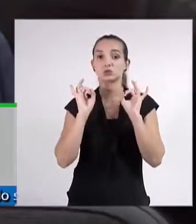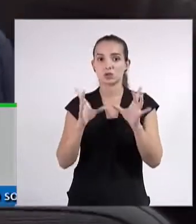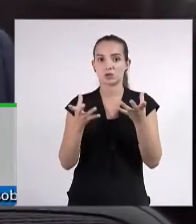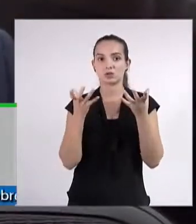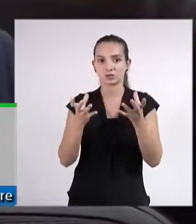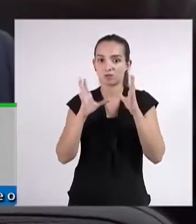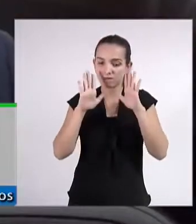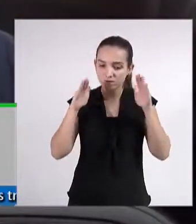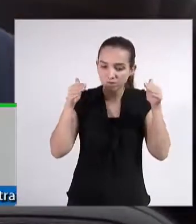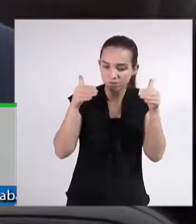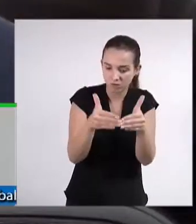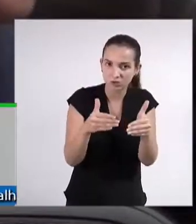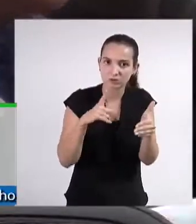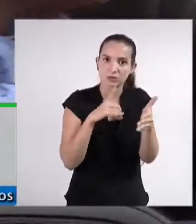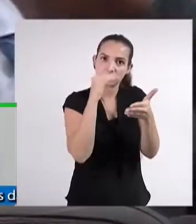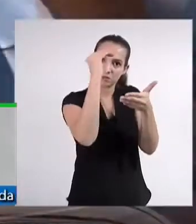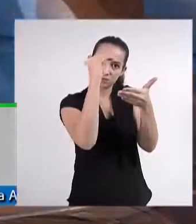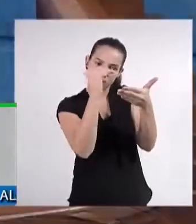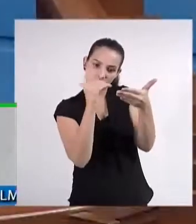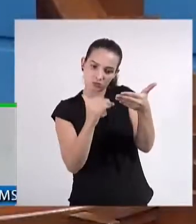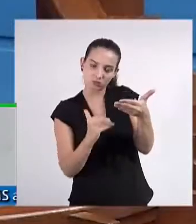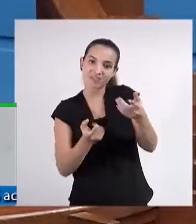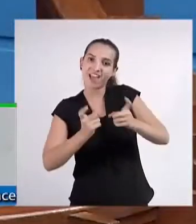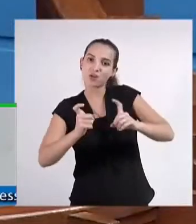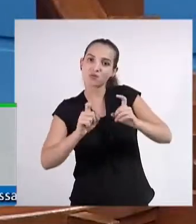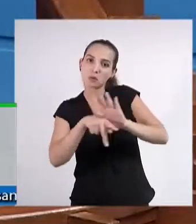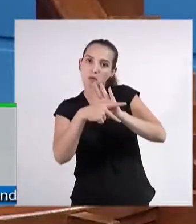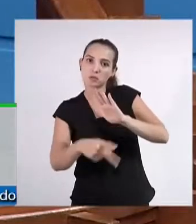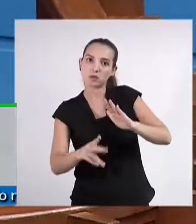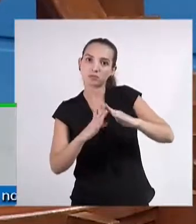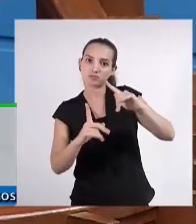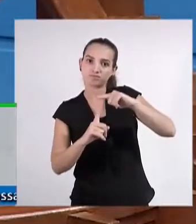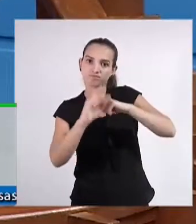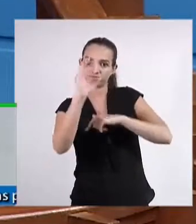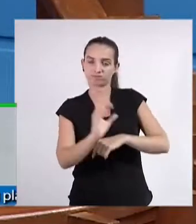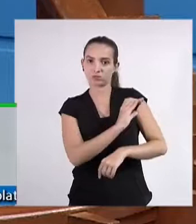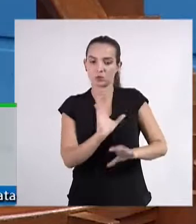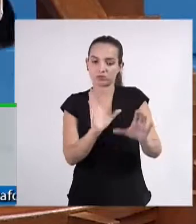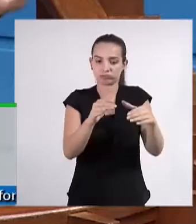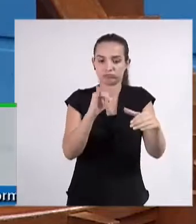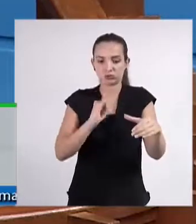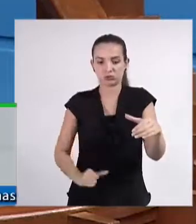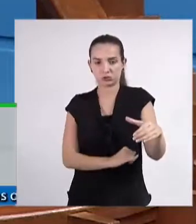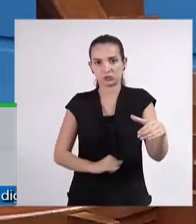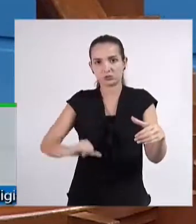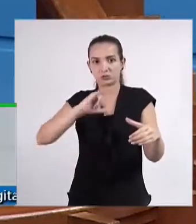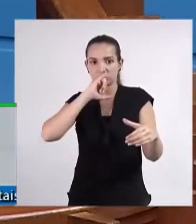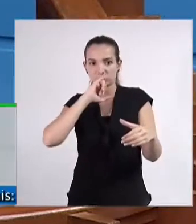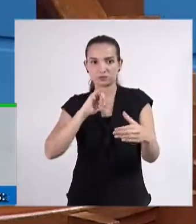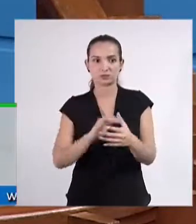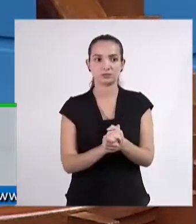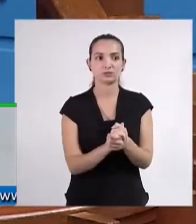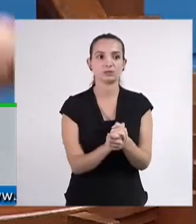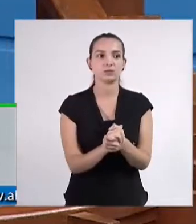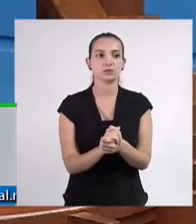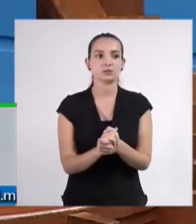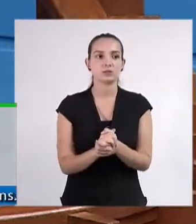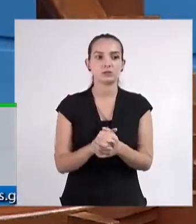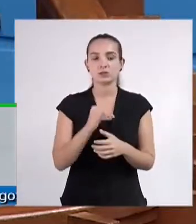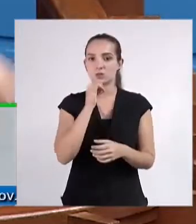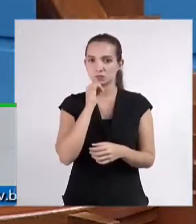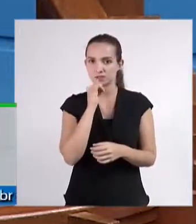focalizando as pautas do sínodo. Então ele se entregou. Quer dizer,